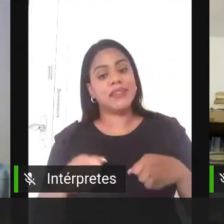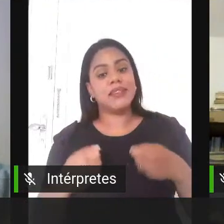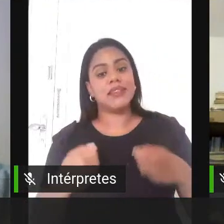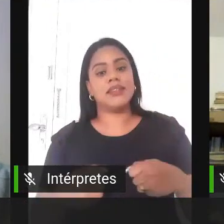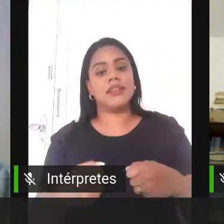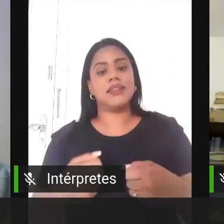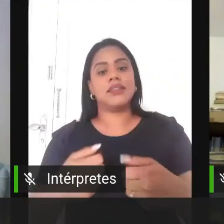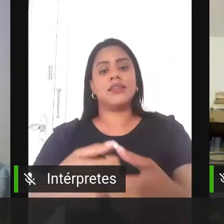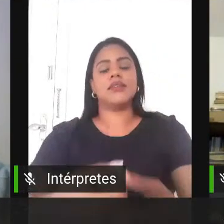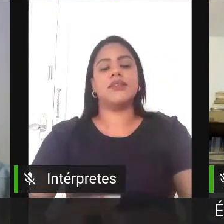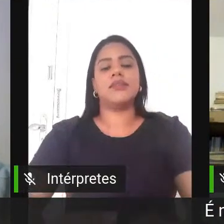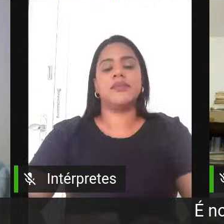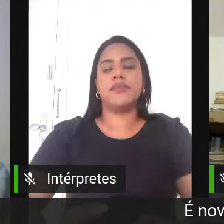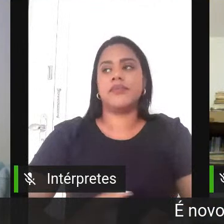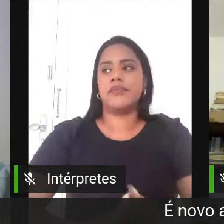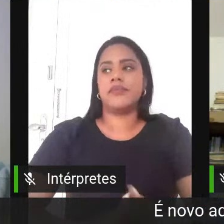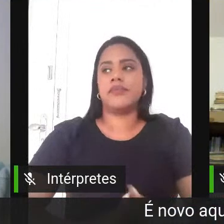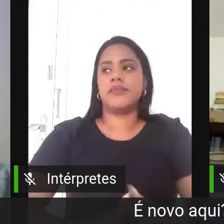Sobretudo,